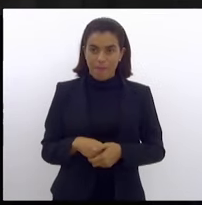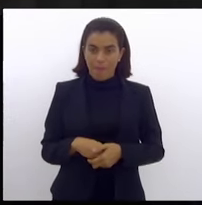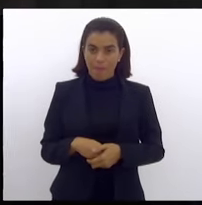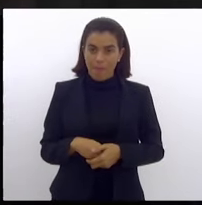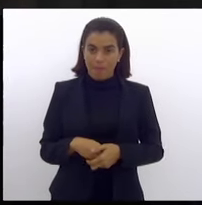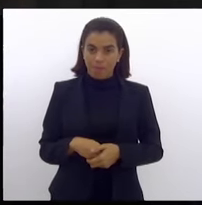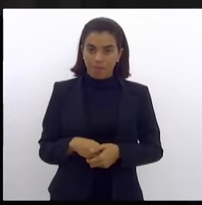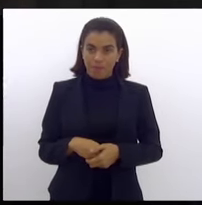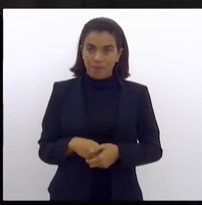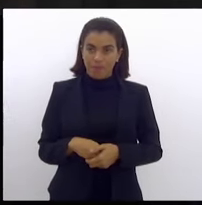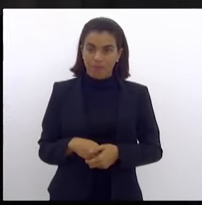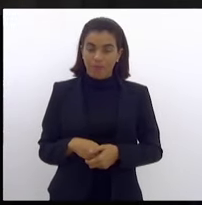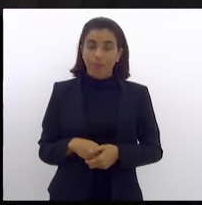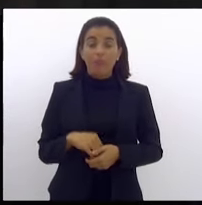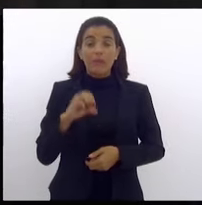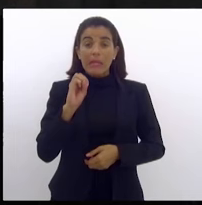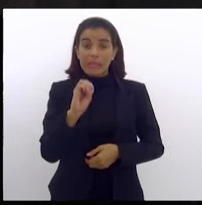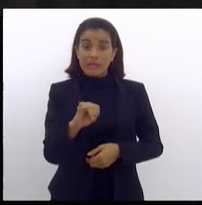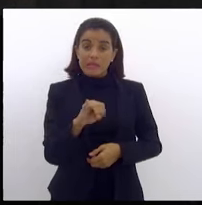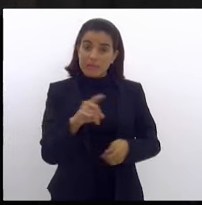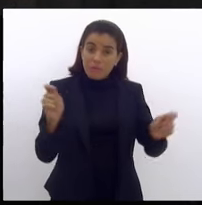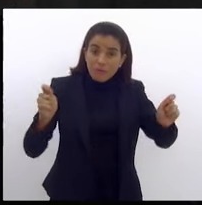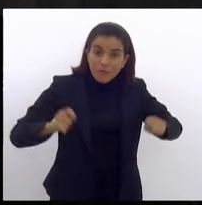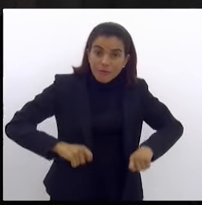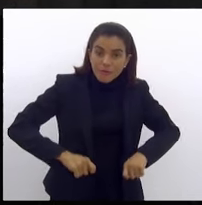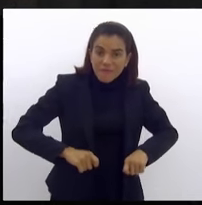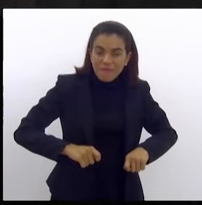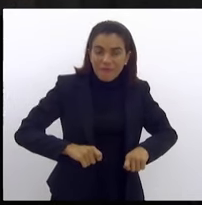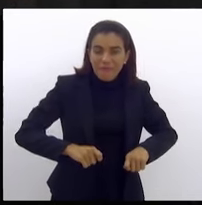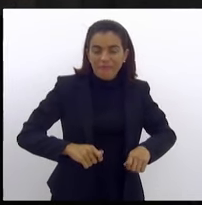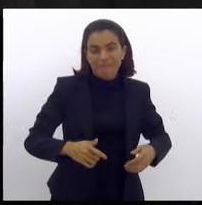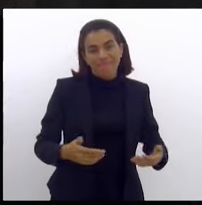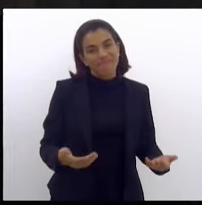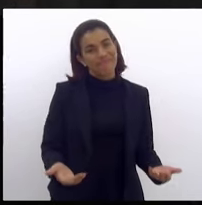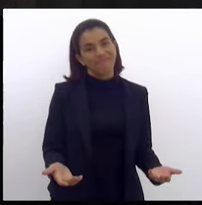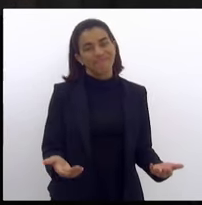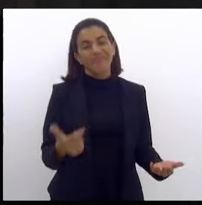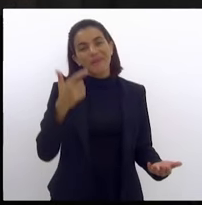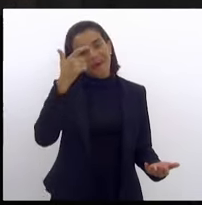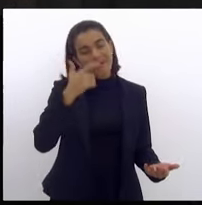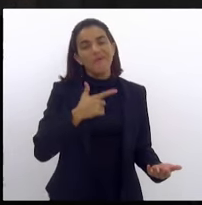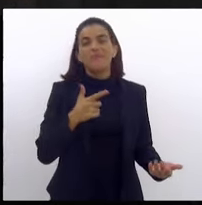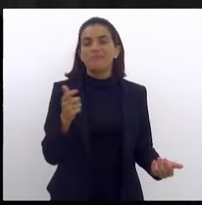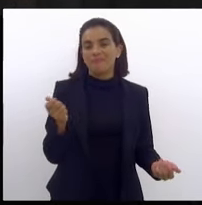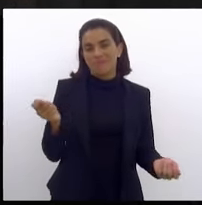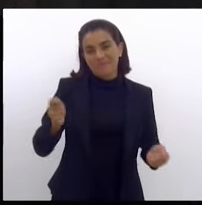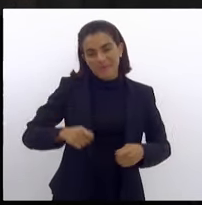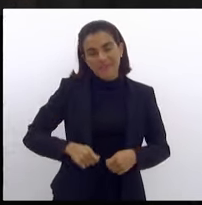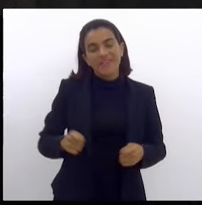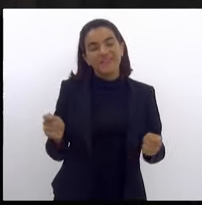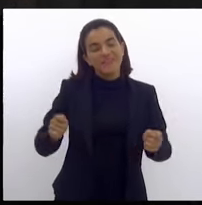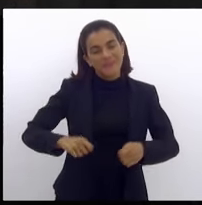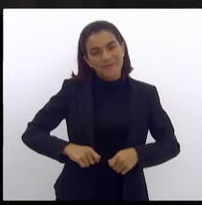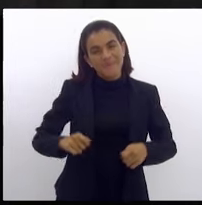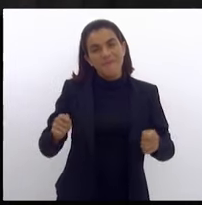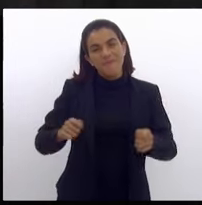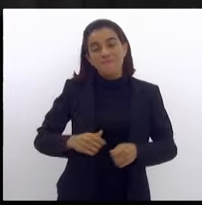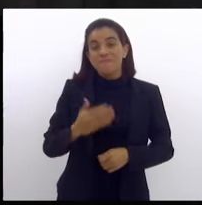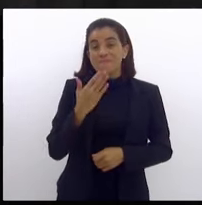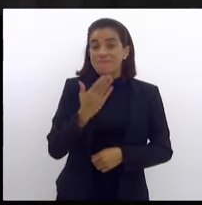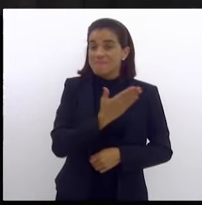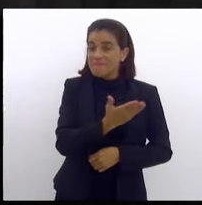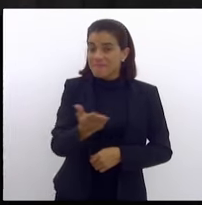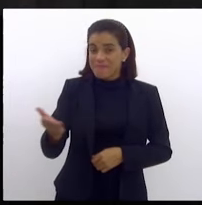E que se isso fosse possível, eu poderia chegar aqui e